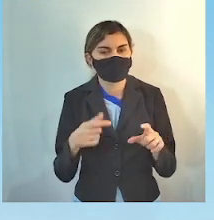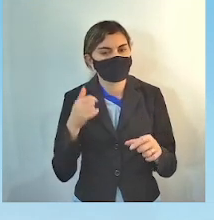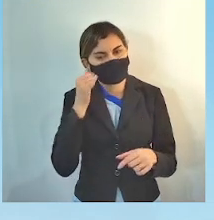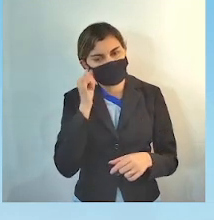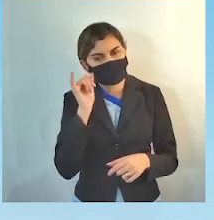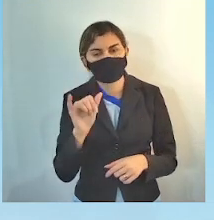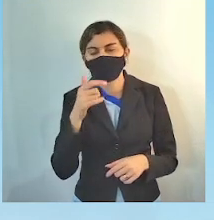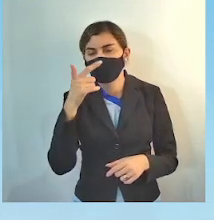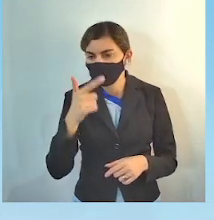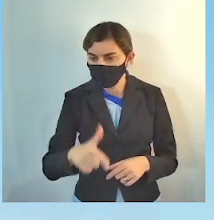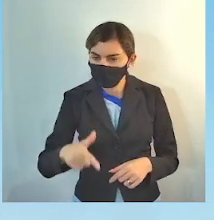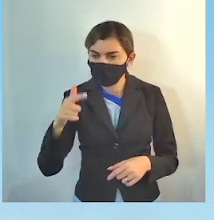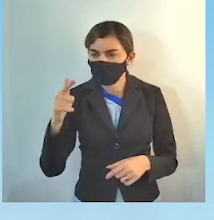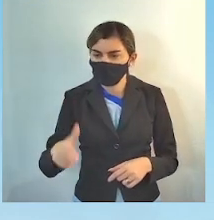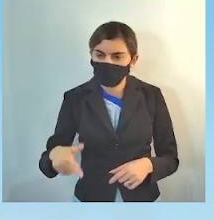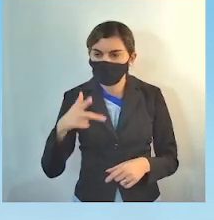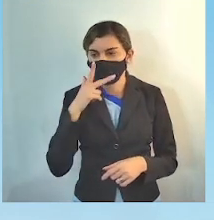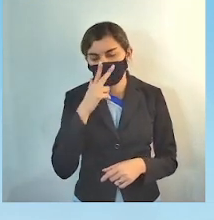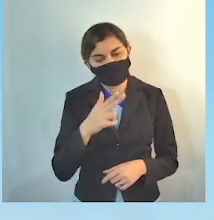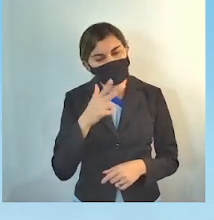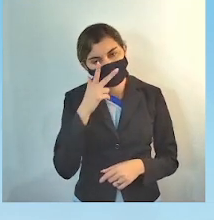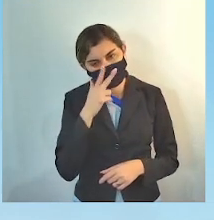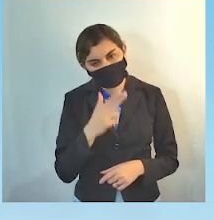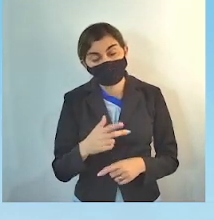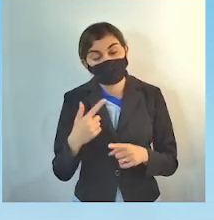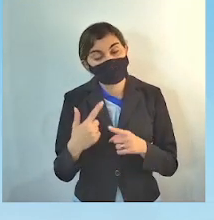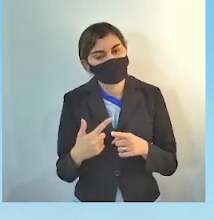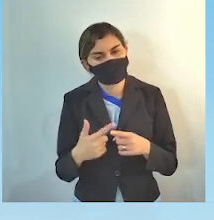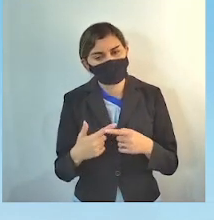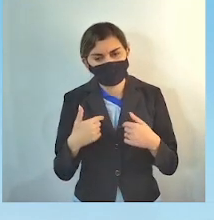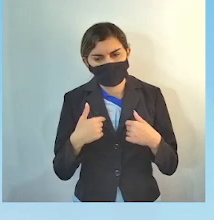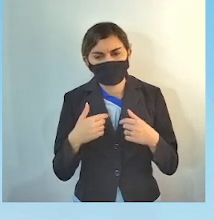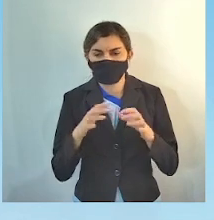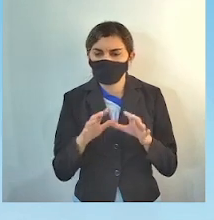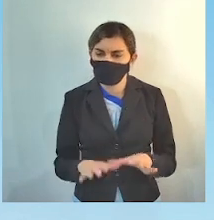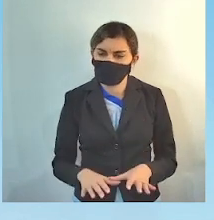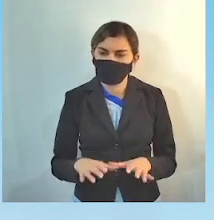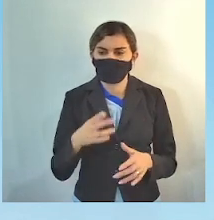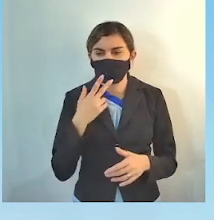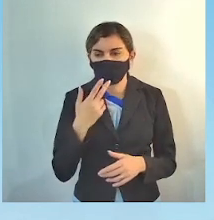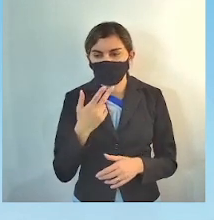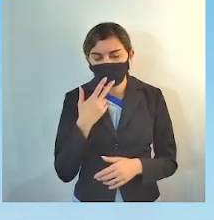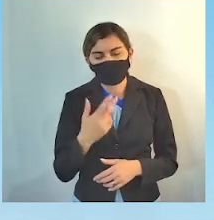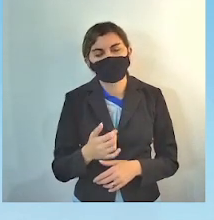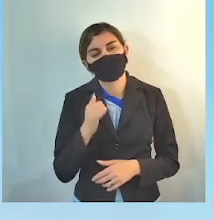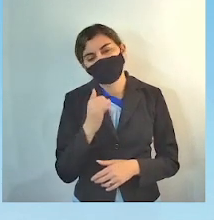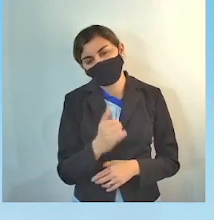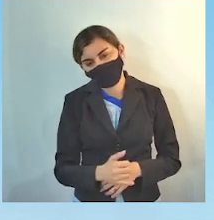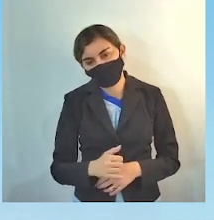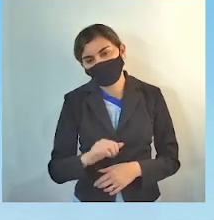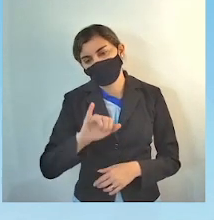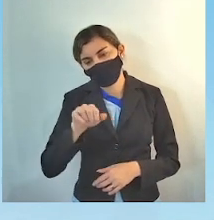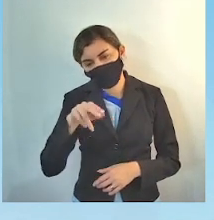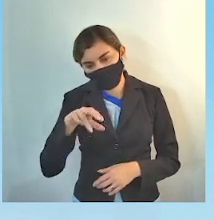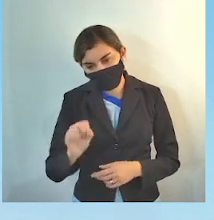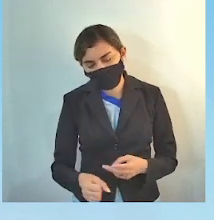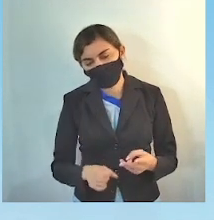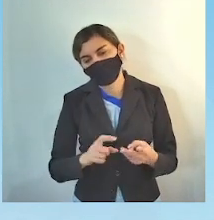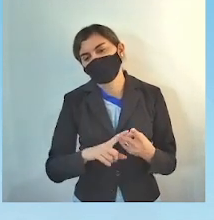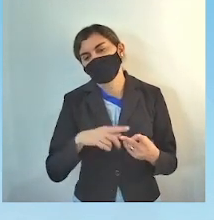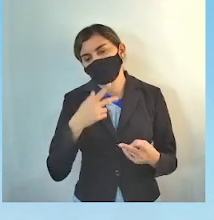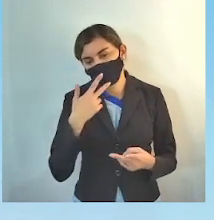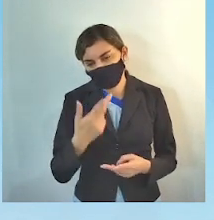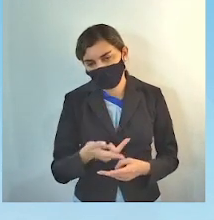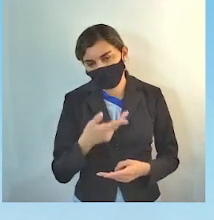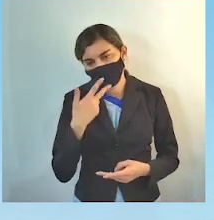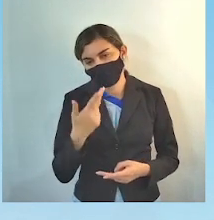evitar repetições. Porque eu vou ficar dizendo direto. James tell her